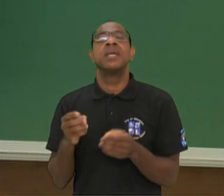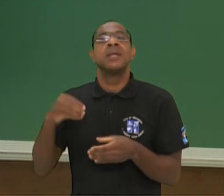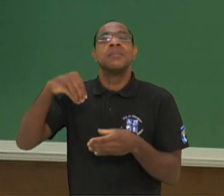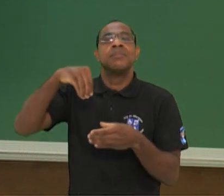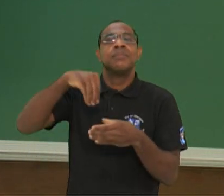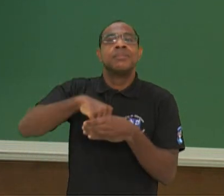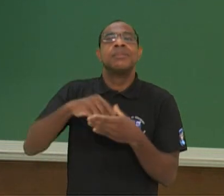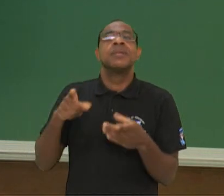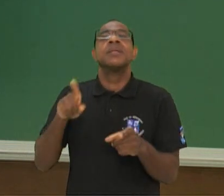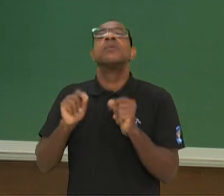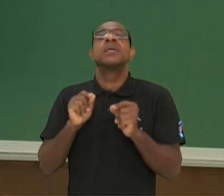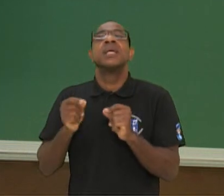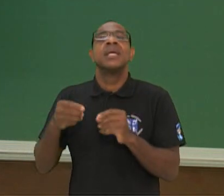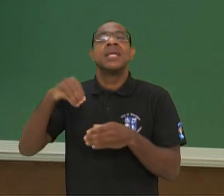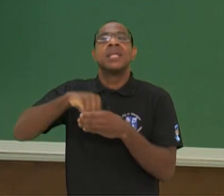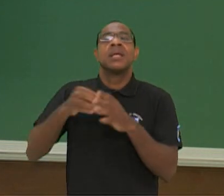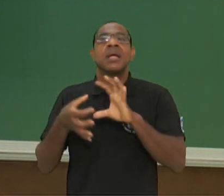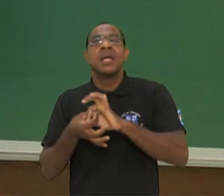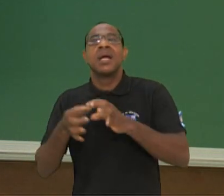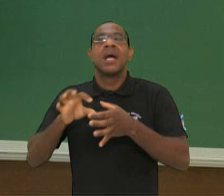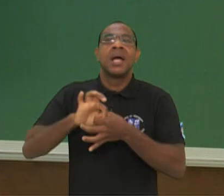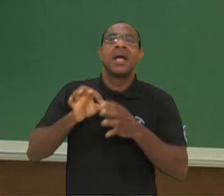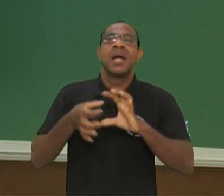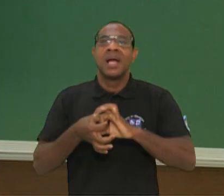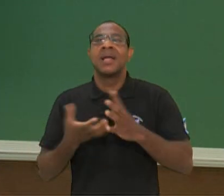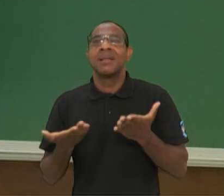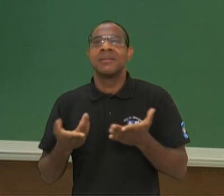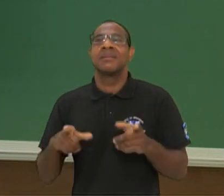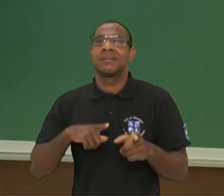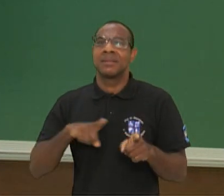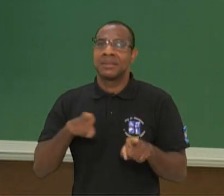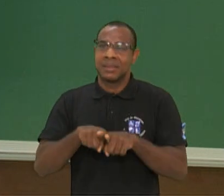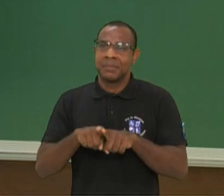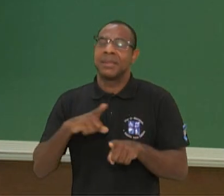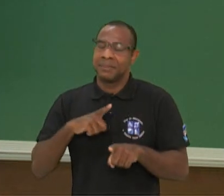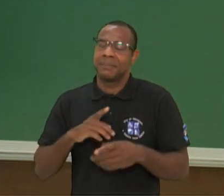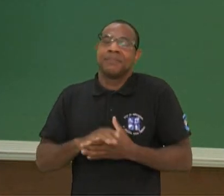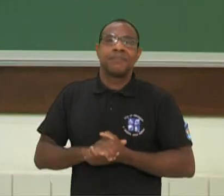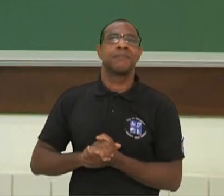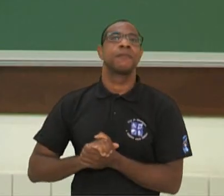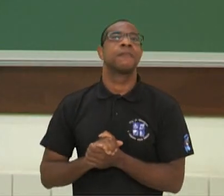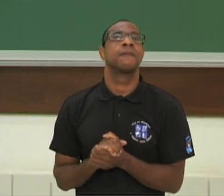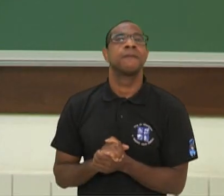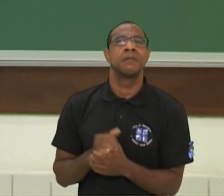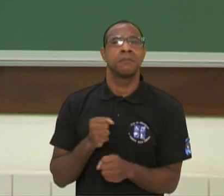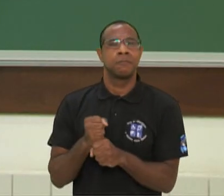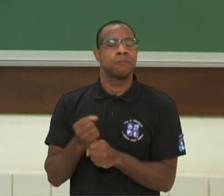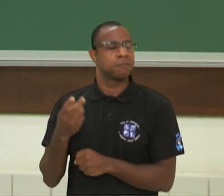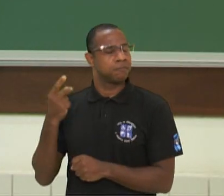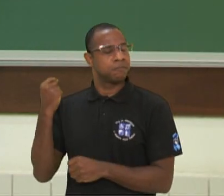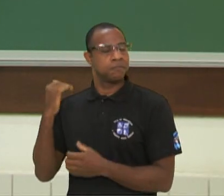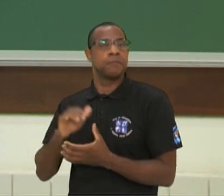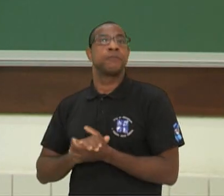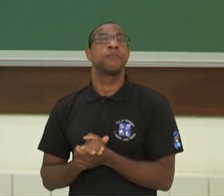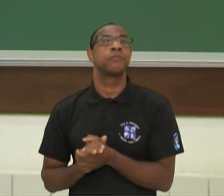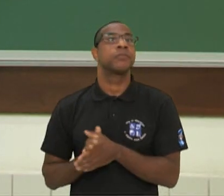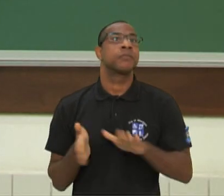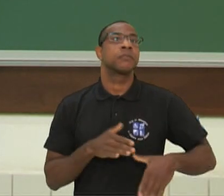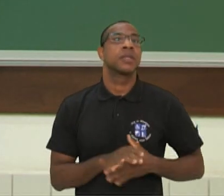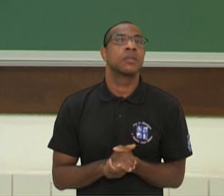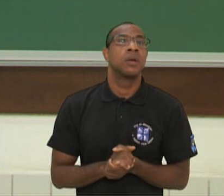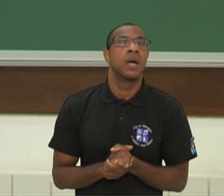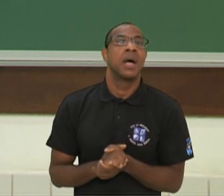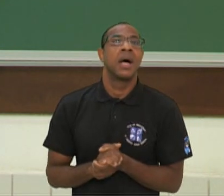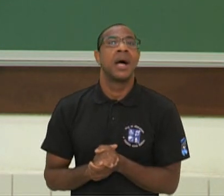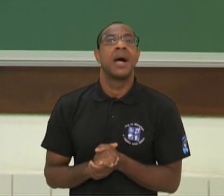da mesa, suas medidas oficiais. Explicamos como que funciona uma partida, então de maneira resumida, a partida elas são